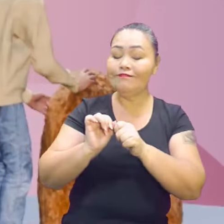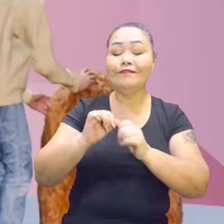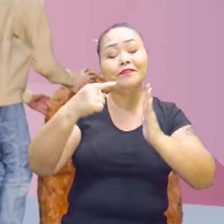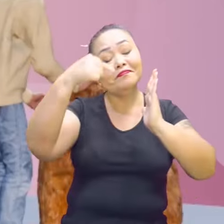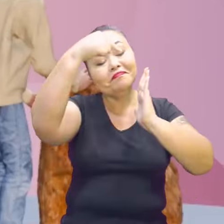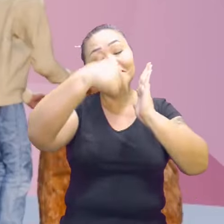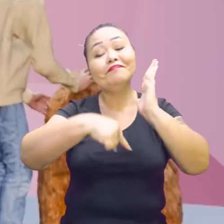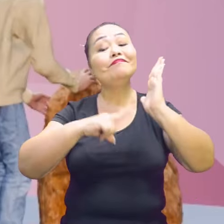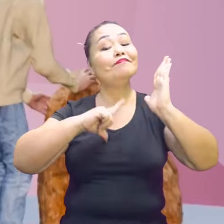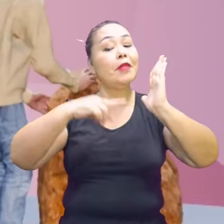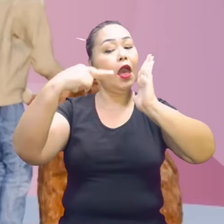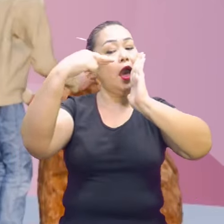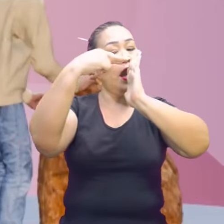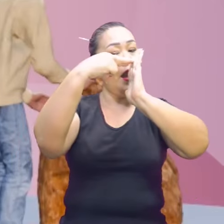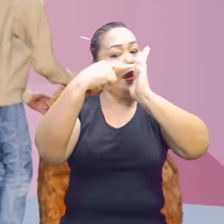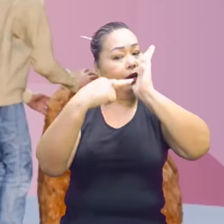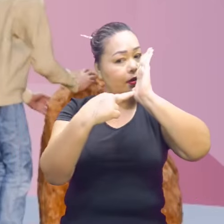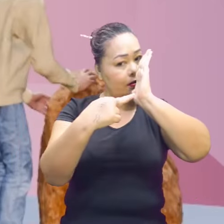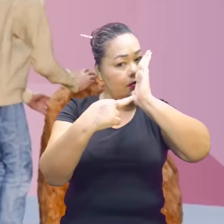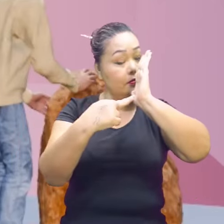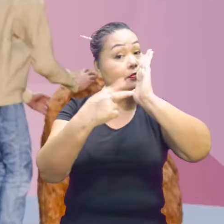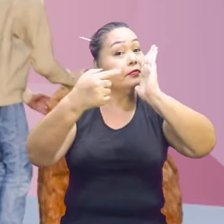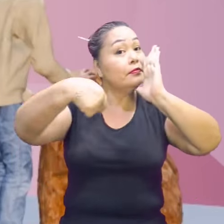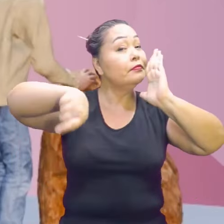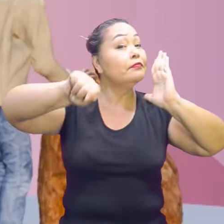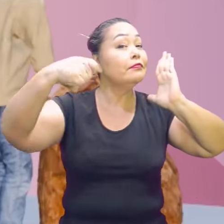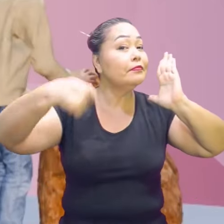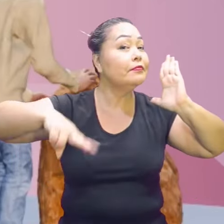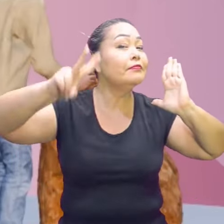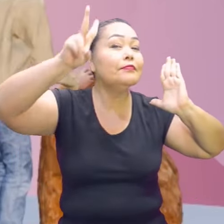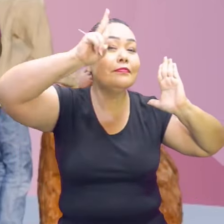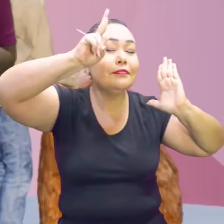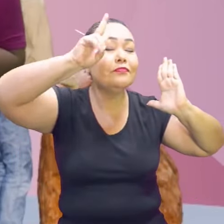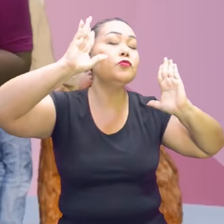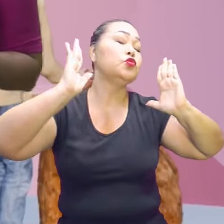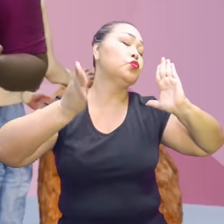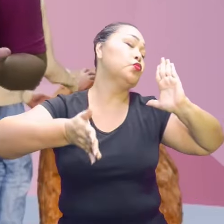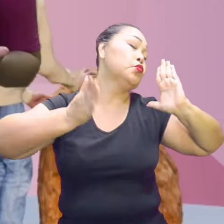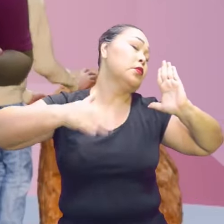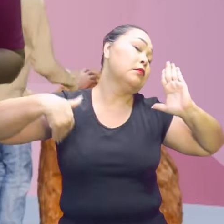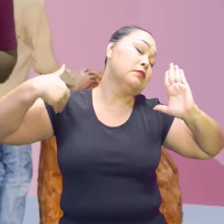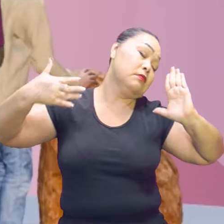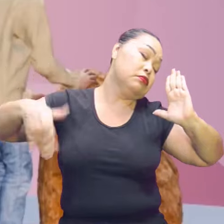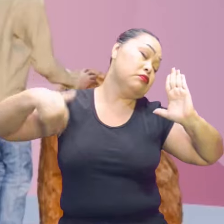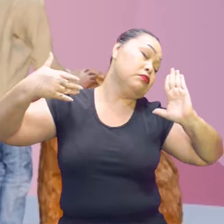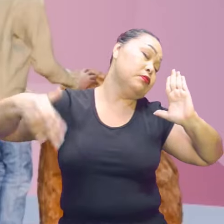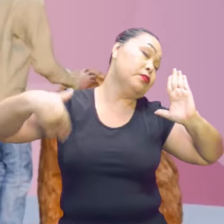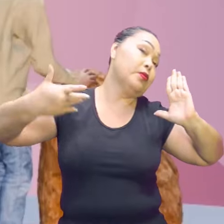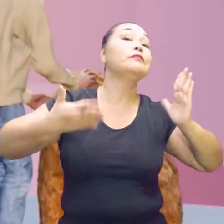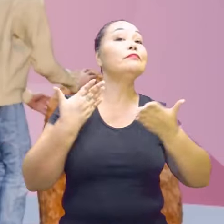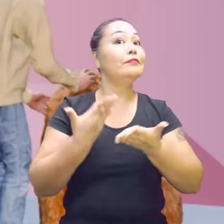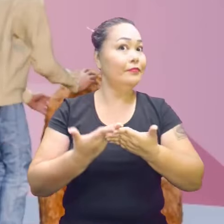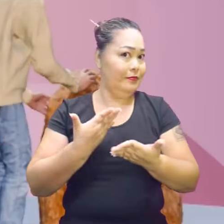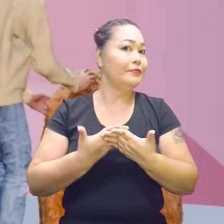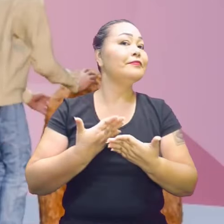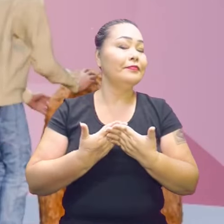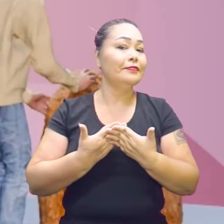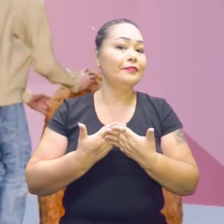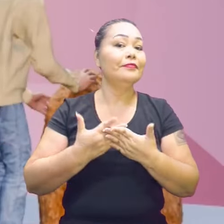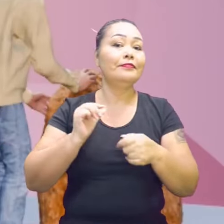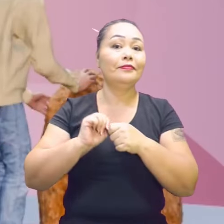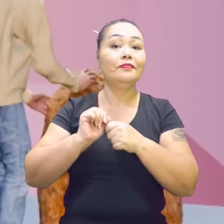algumas regras, das quais vocês precisam relembrar, porque vocês já viram ao longo da vida escolar. Exatamente,